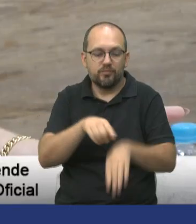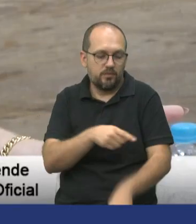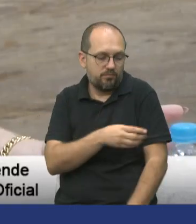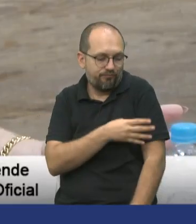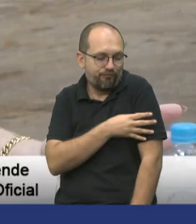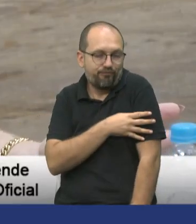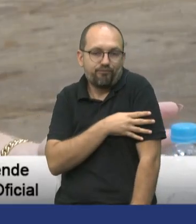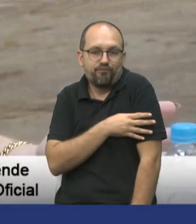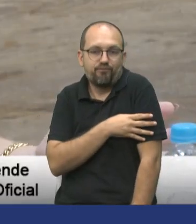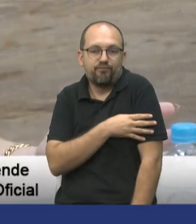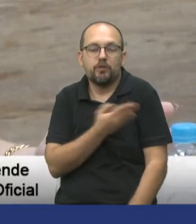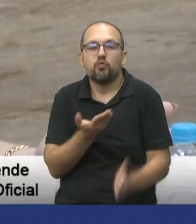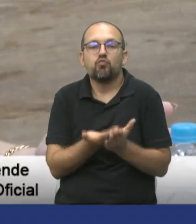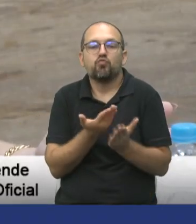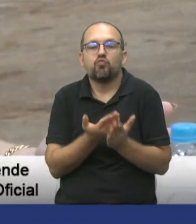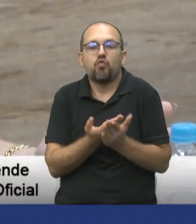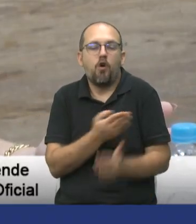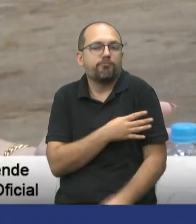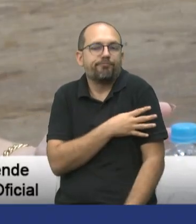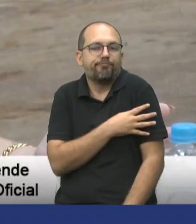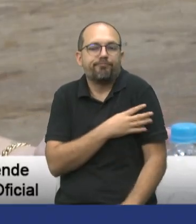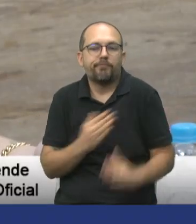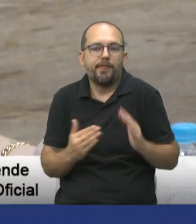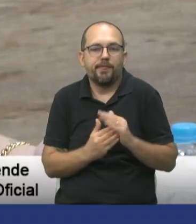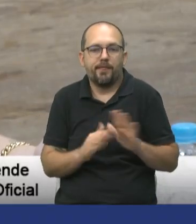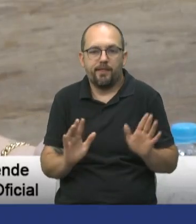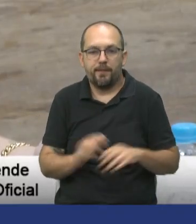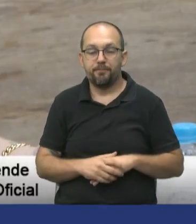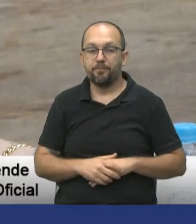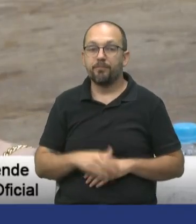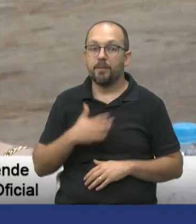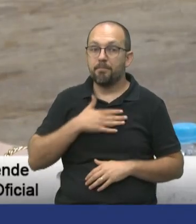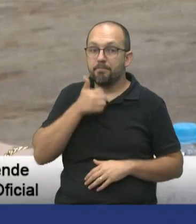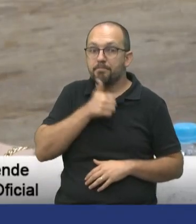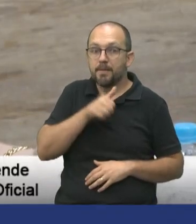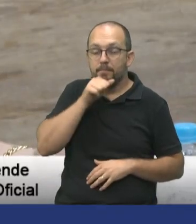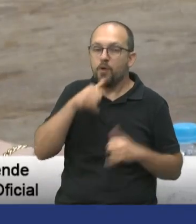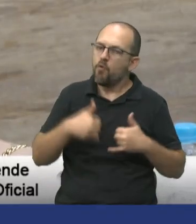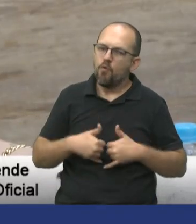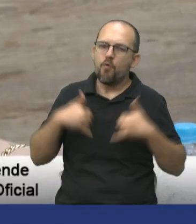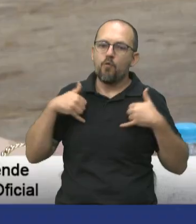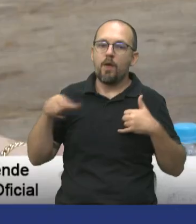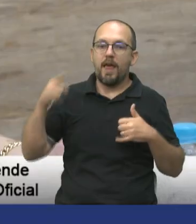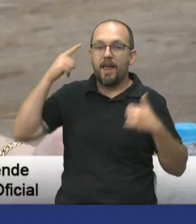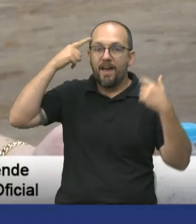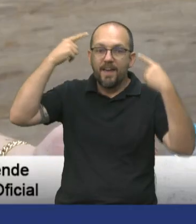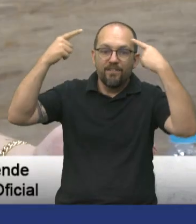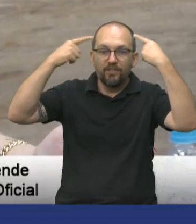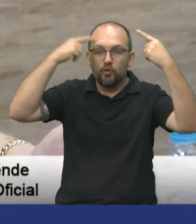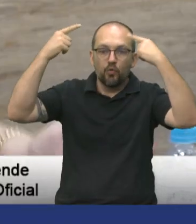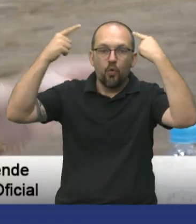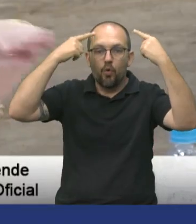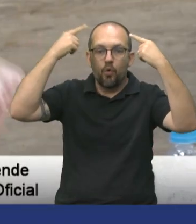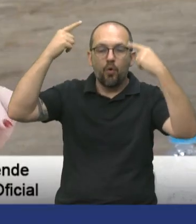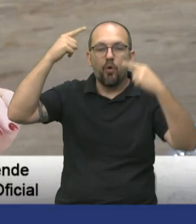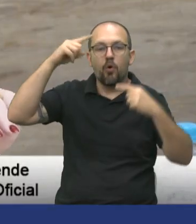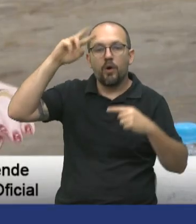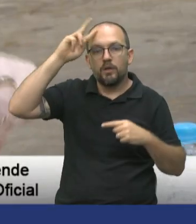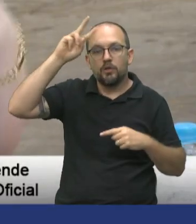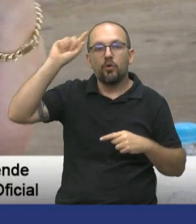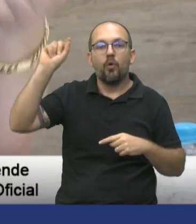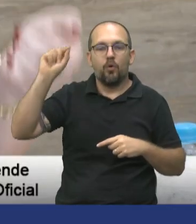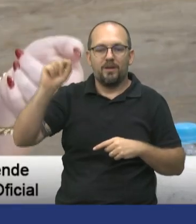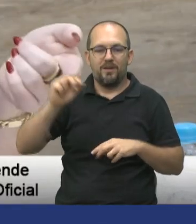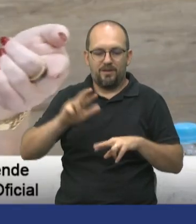primária. Uma das coisas que eu mais me orgulho da minha mãe foi de inventar histórias para reprovar no 4º ano,